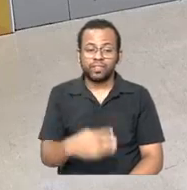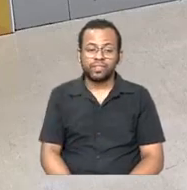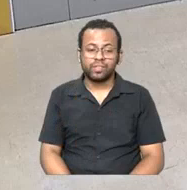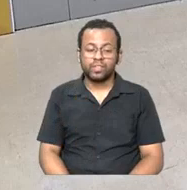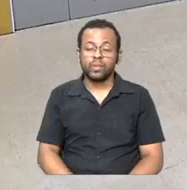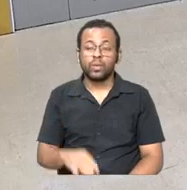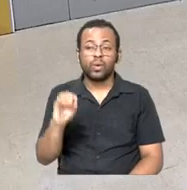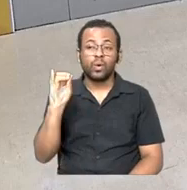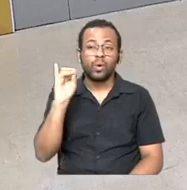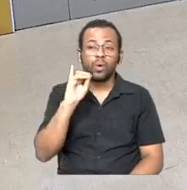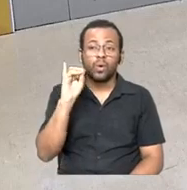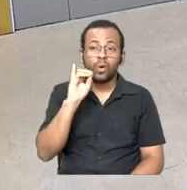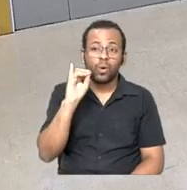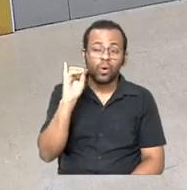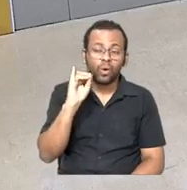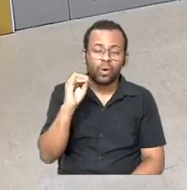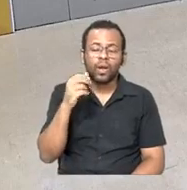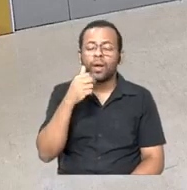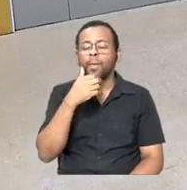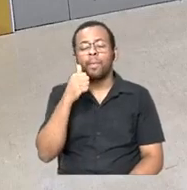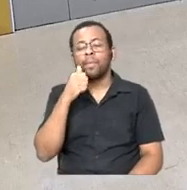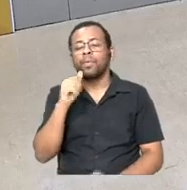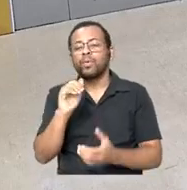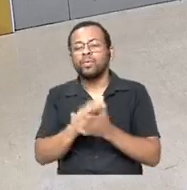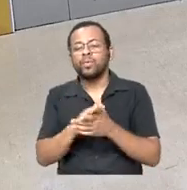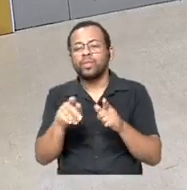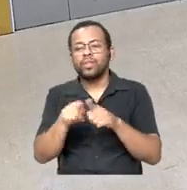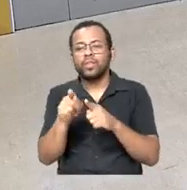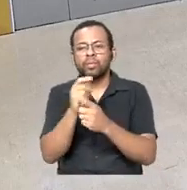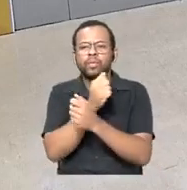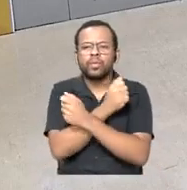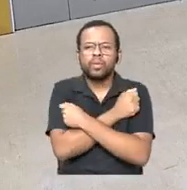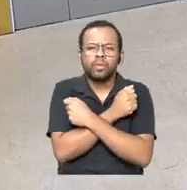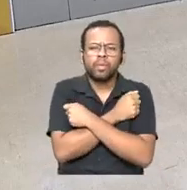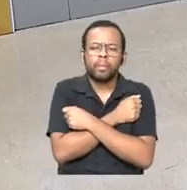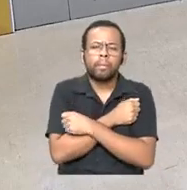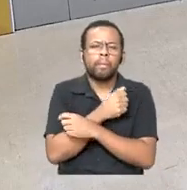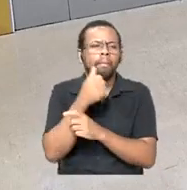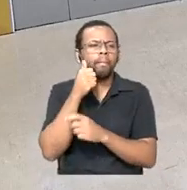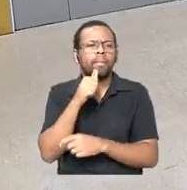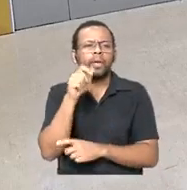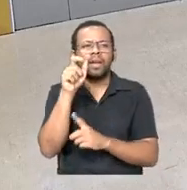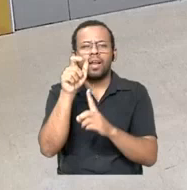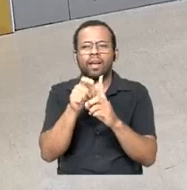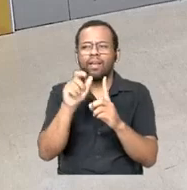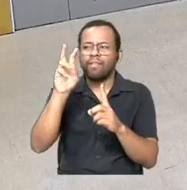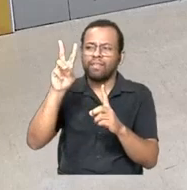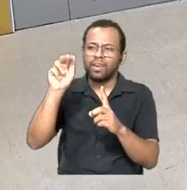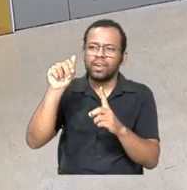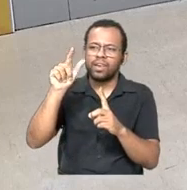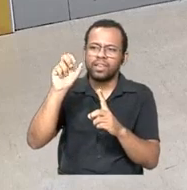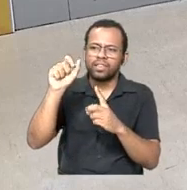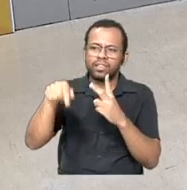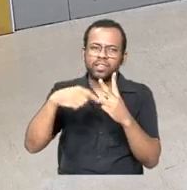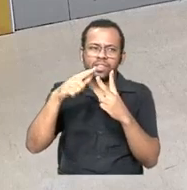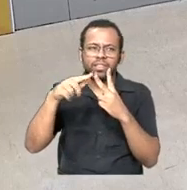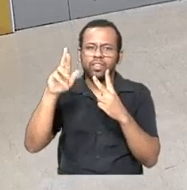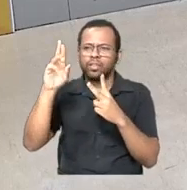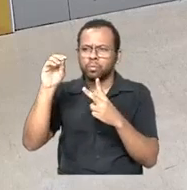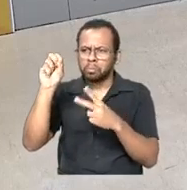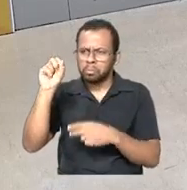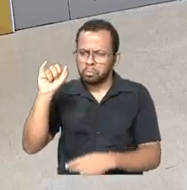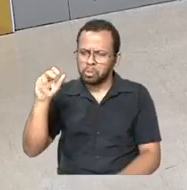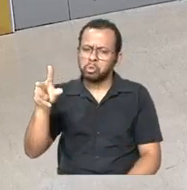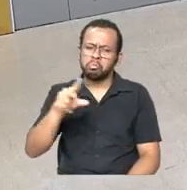alô aqui para Neu aqui a esposa e um abraço para elas Valesca e Rose estão